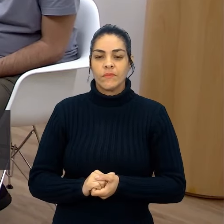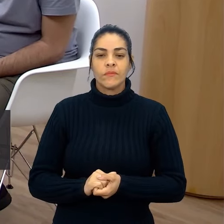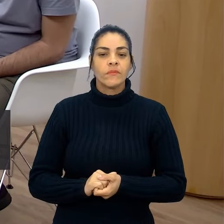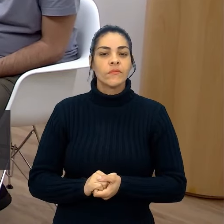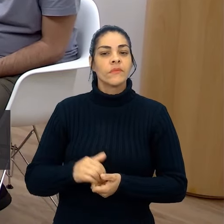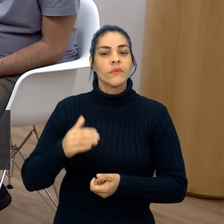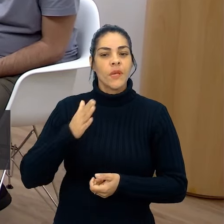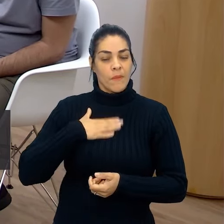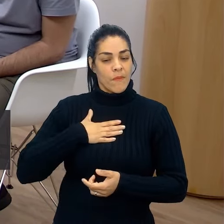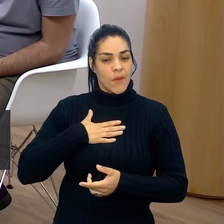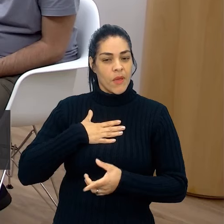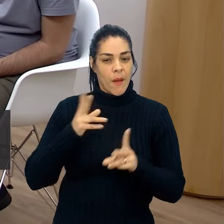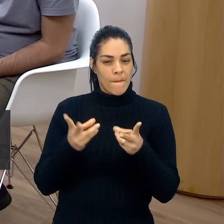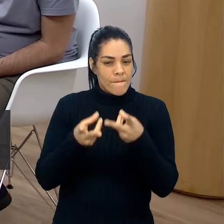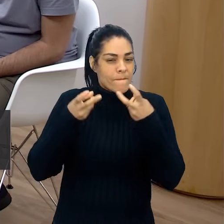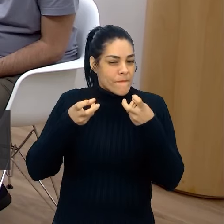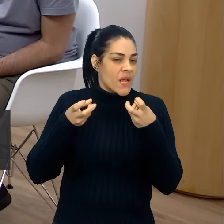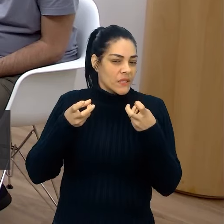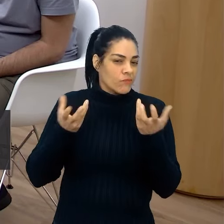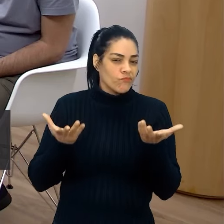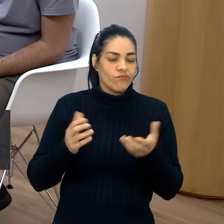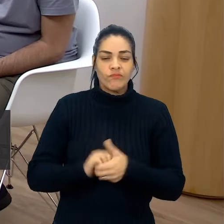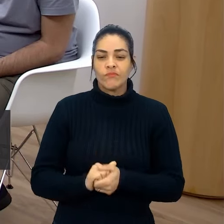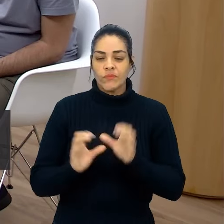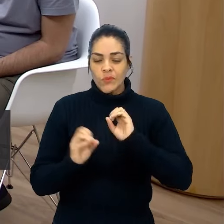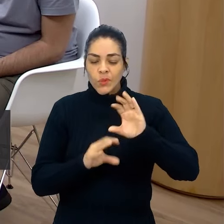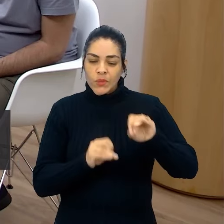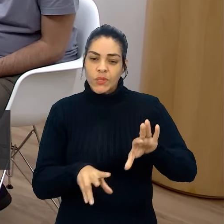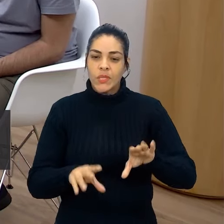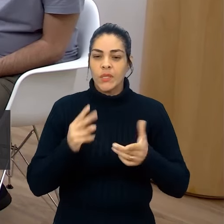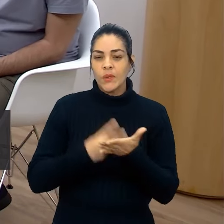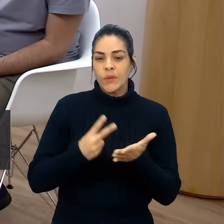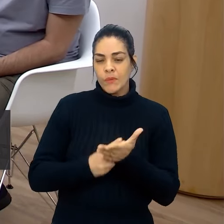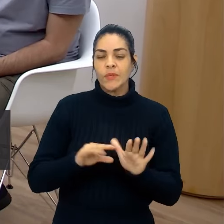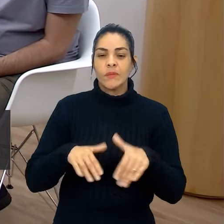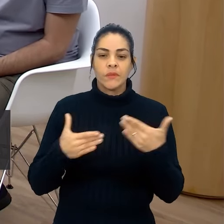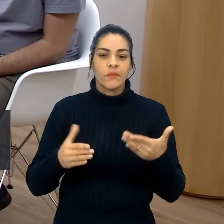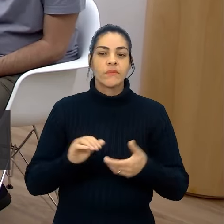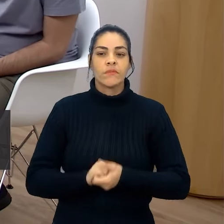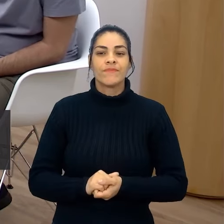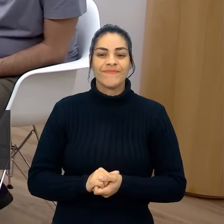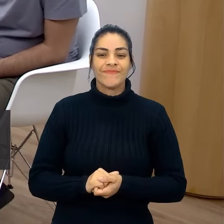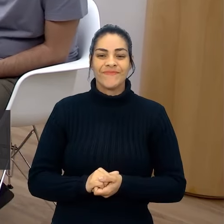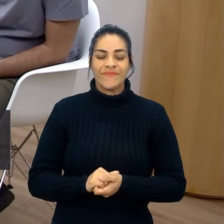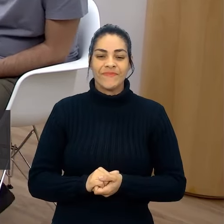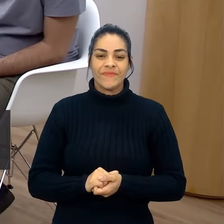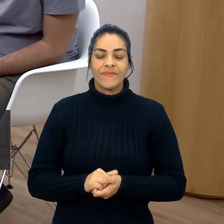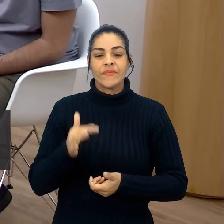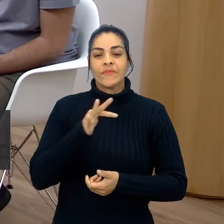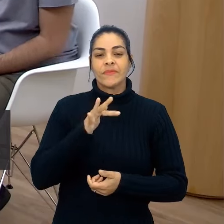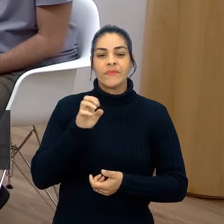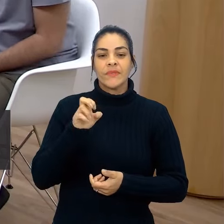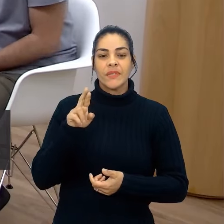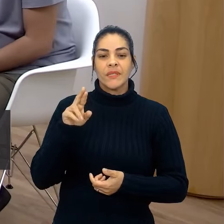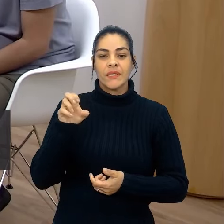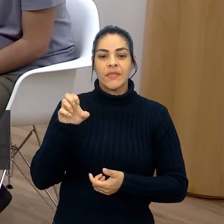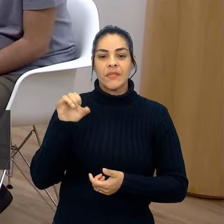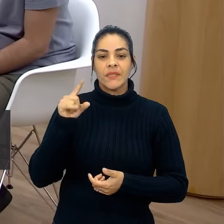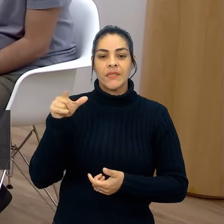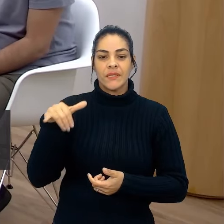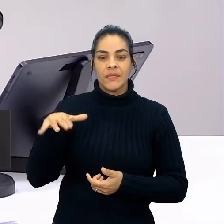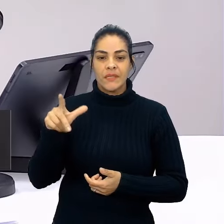da minha concepção ali do ensino mesmo. Mas vamos com a pauta, senão ela não sai daqui. Isso mesmo, né, Terezinha e Tiago? Qual